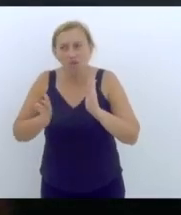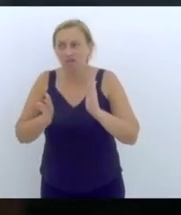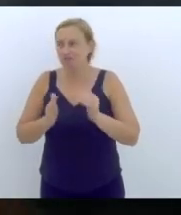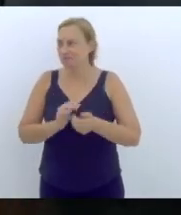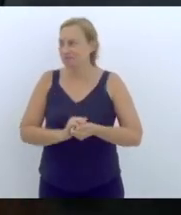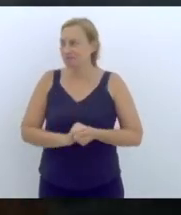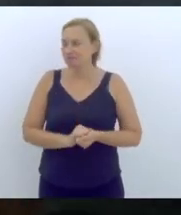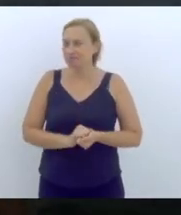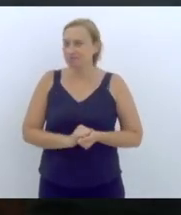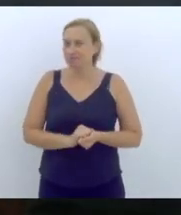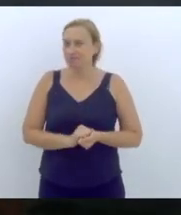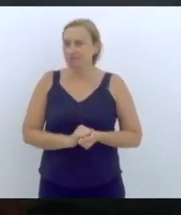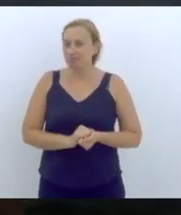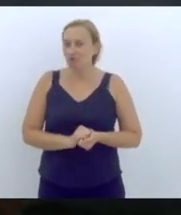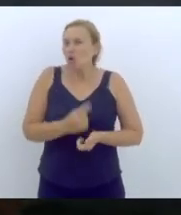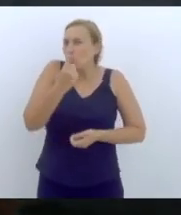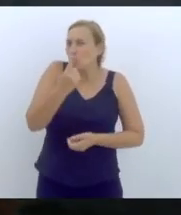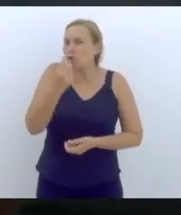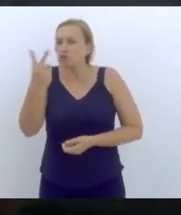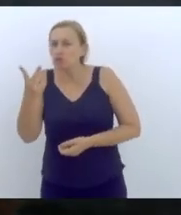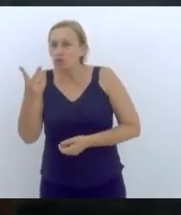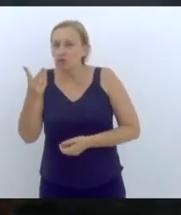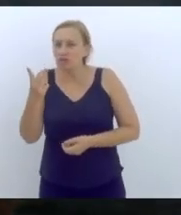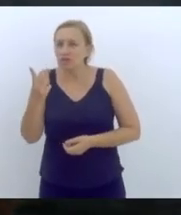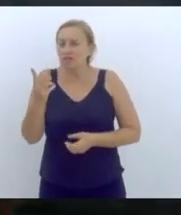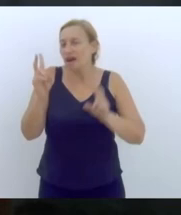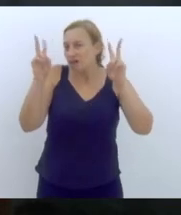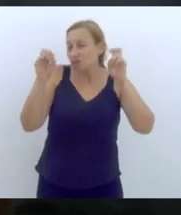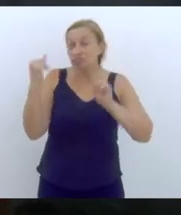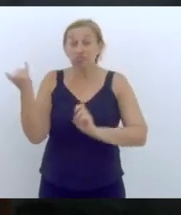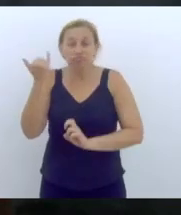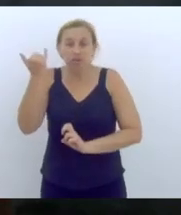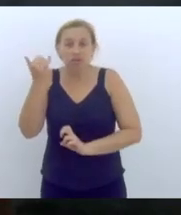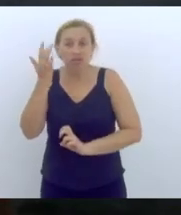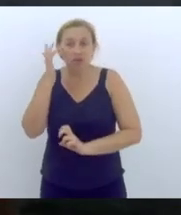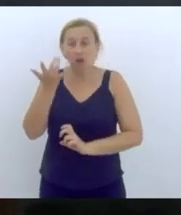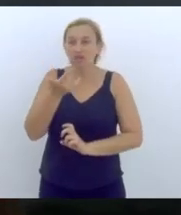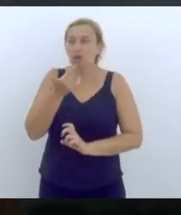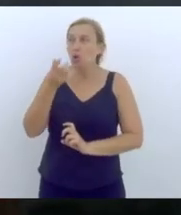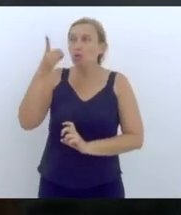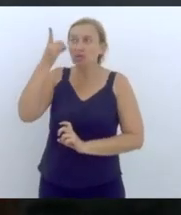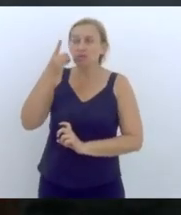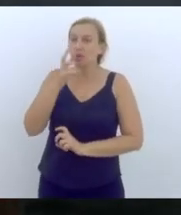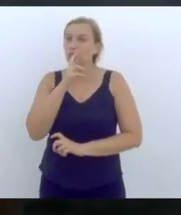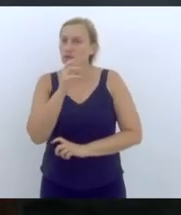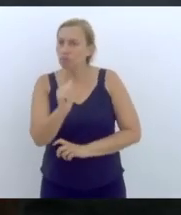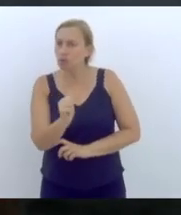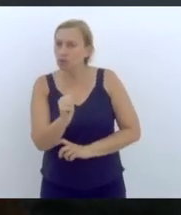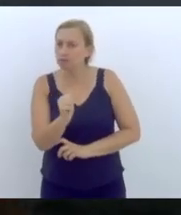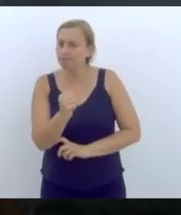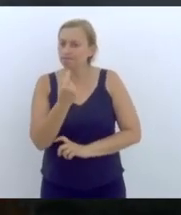colocar um ou dois aspectos que eu acho importante. O deputado Rodrigo Amorim